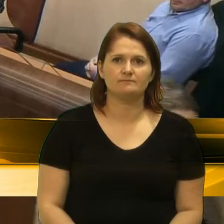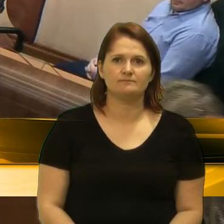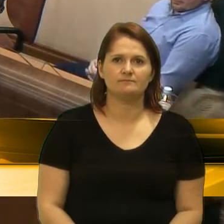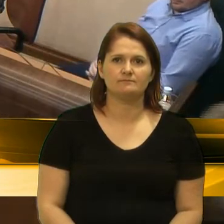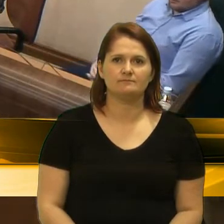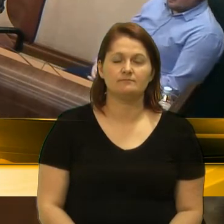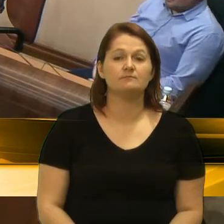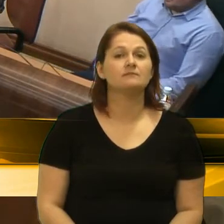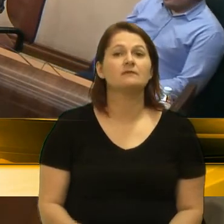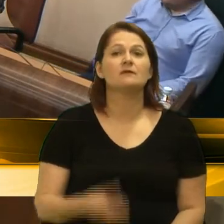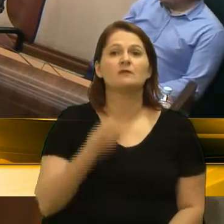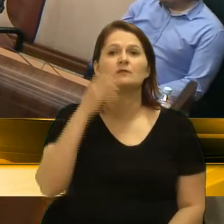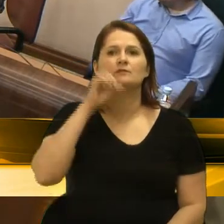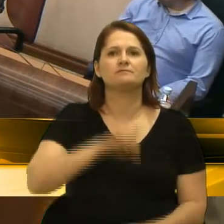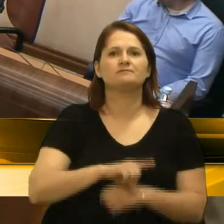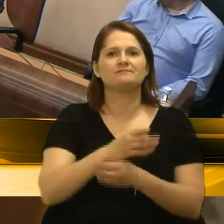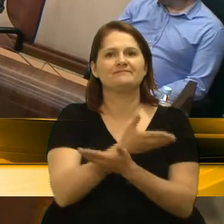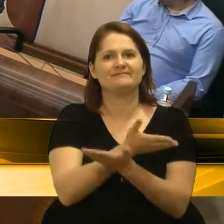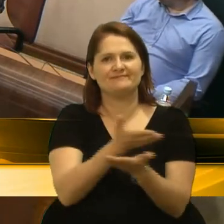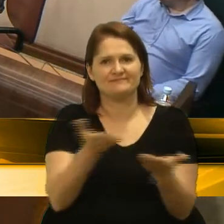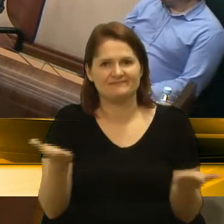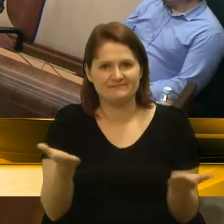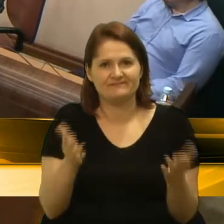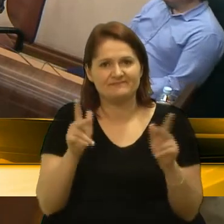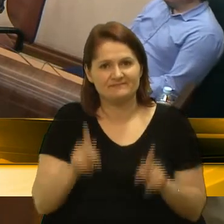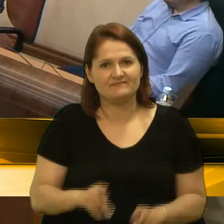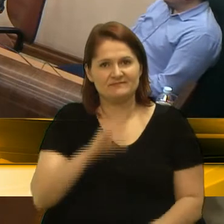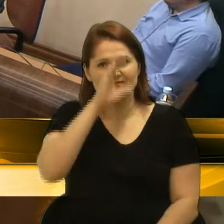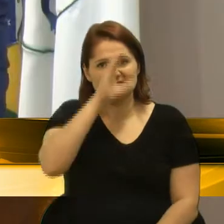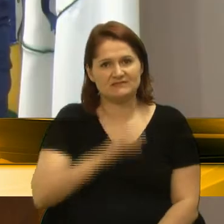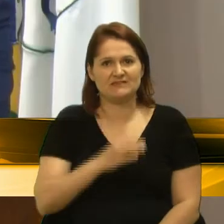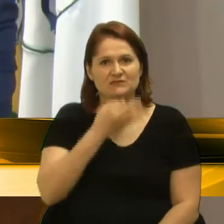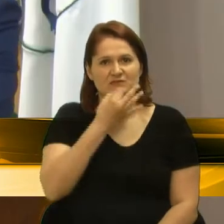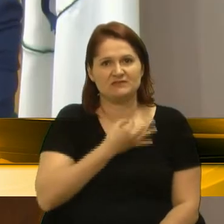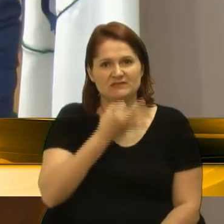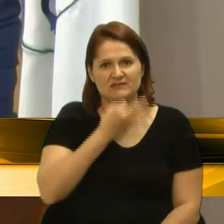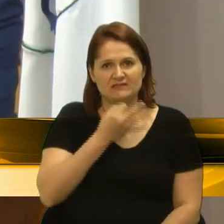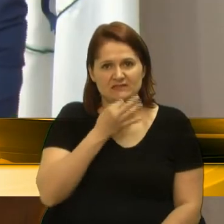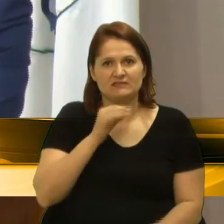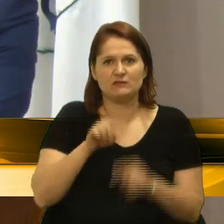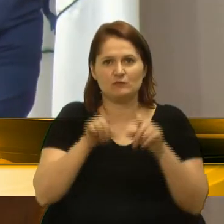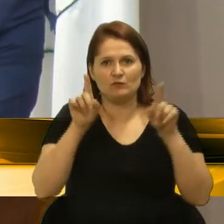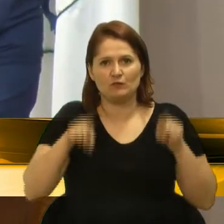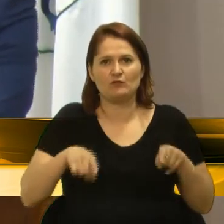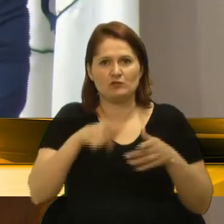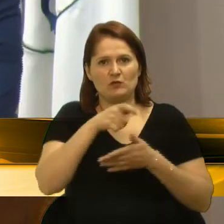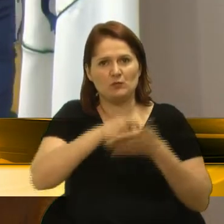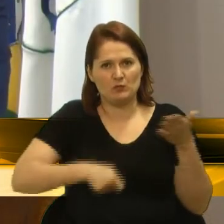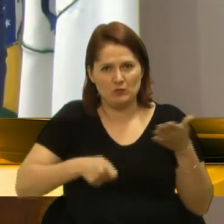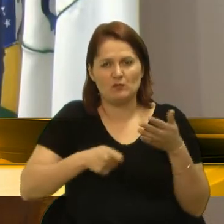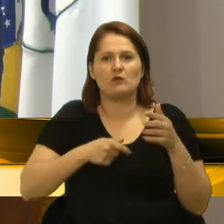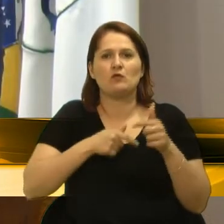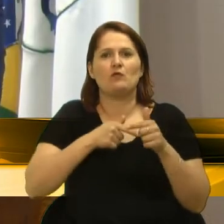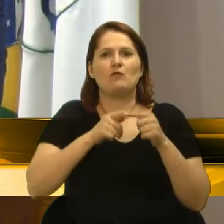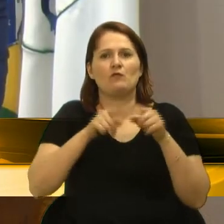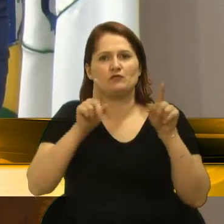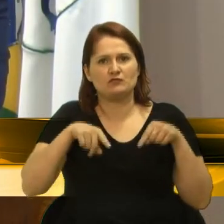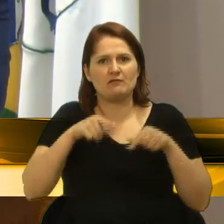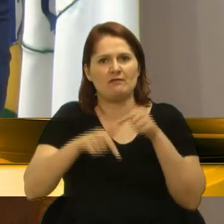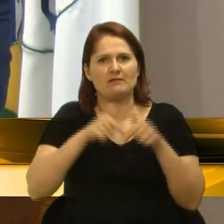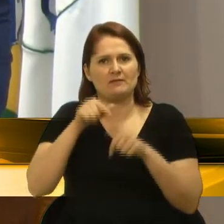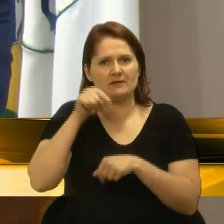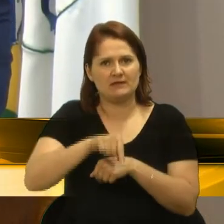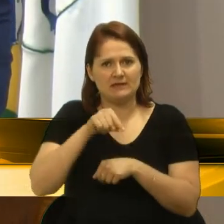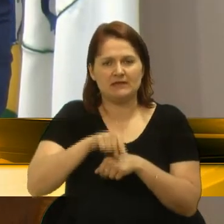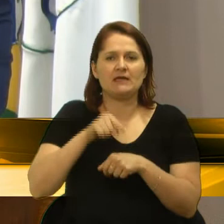Bom dia a todos, cidadãos caxienses, servidores públicos, funcionários que estiveram aqui prestando esse nobre serviço para que esses trabalhos